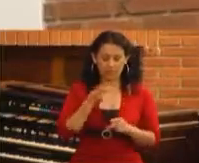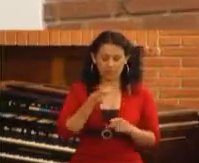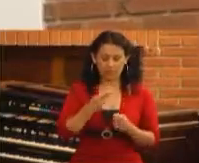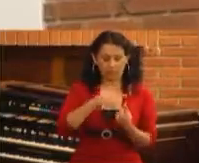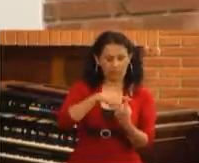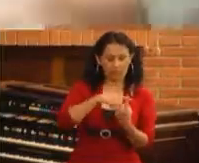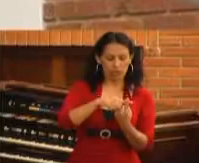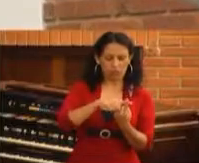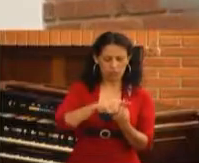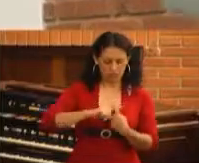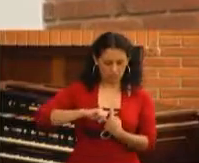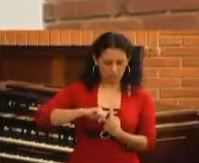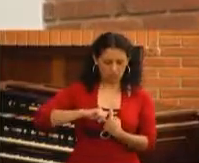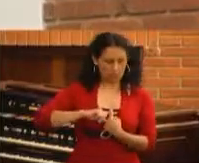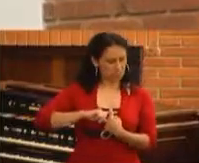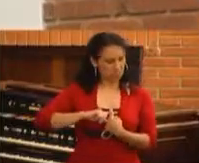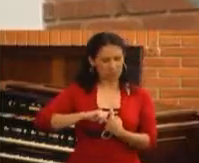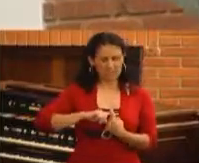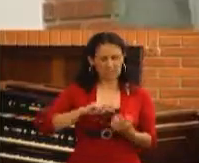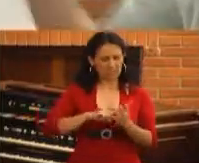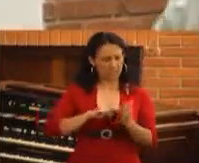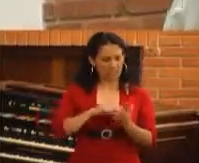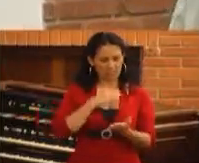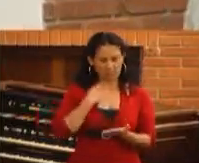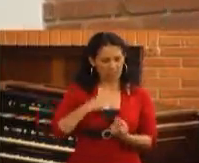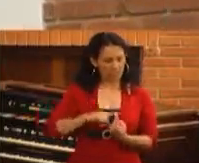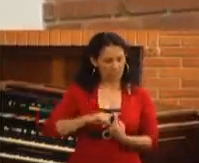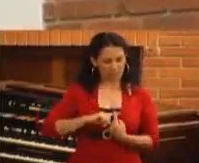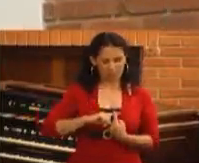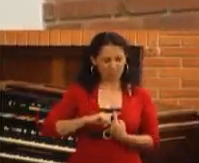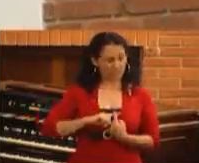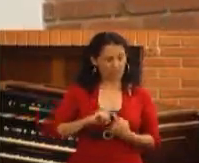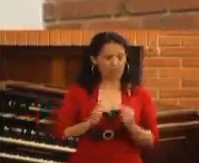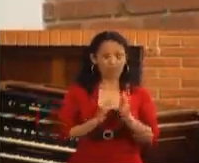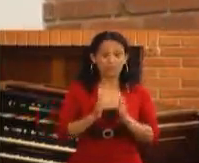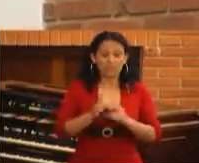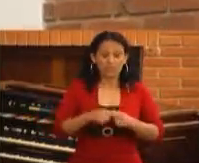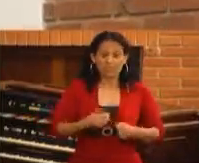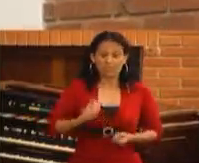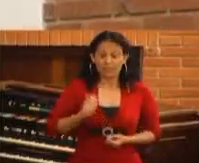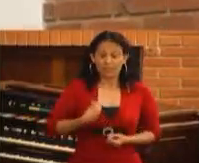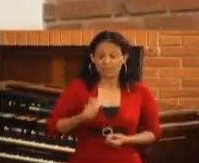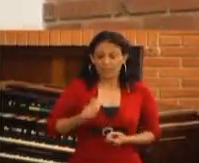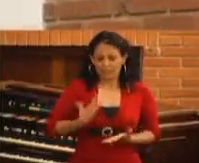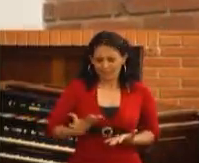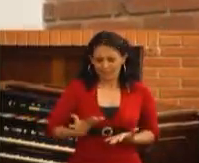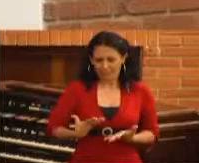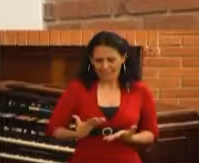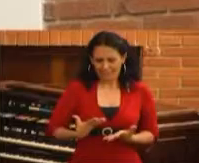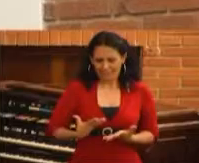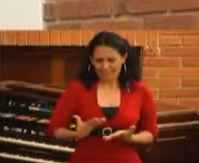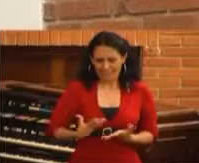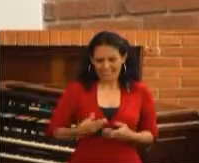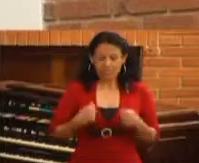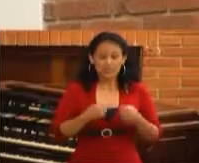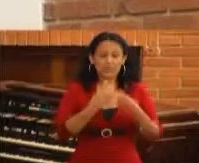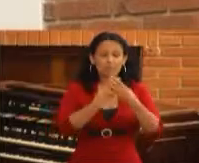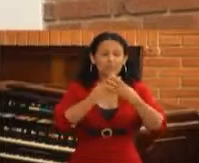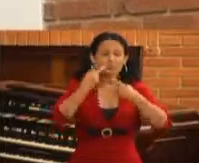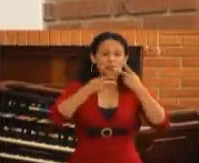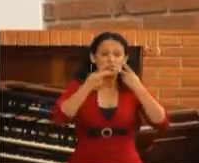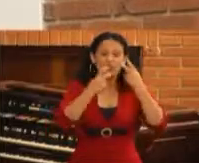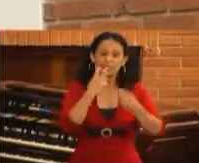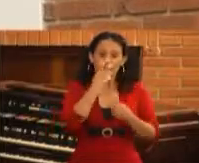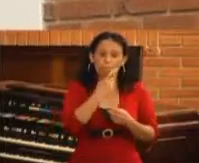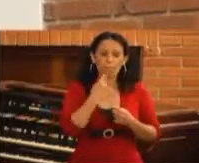e em teu coração creres que Deus o ressuscitou dentre os mortos, serás salvo. É a vida da ressurreição, é esta vida. Nós temos uma